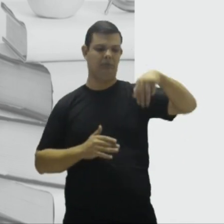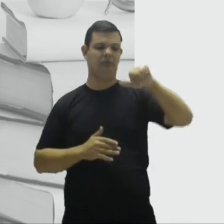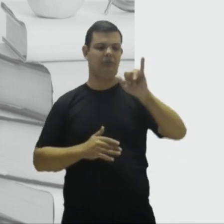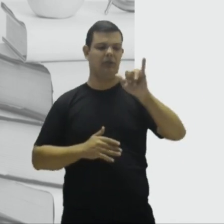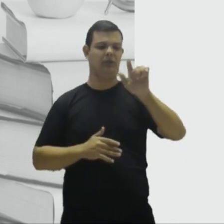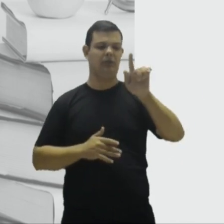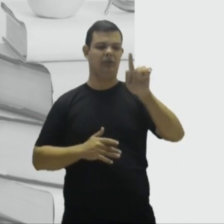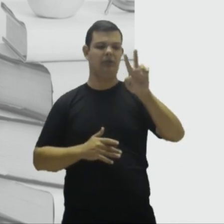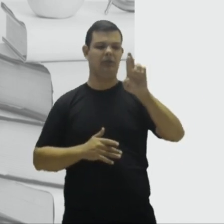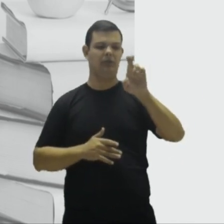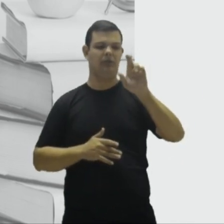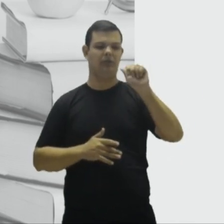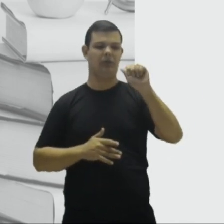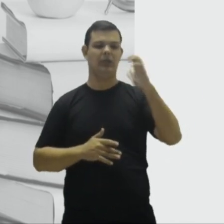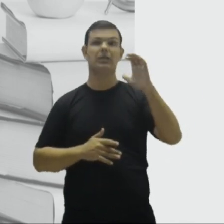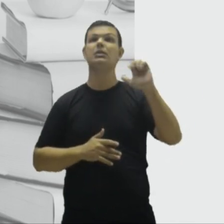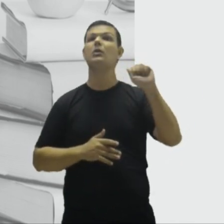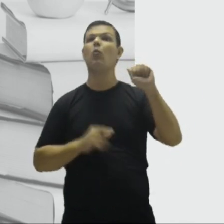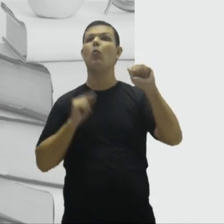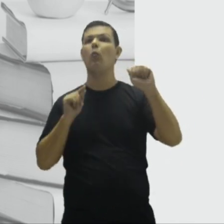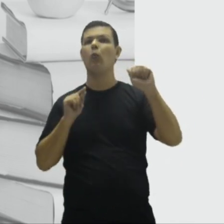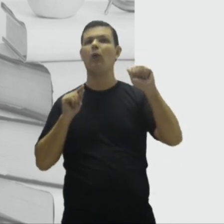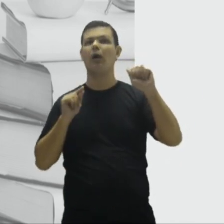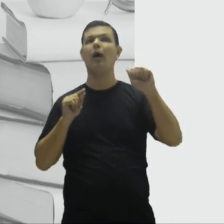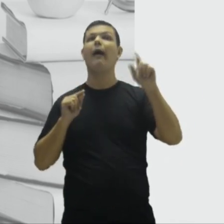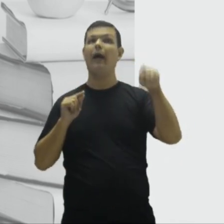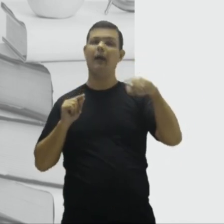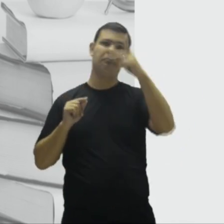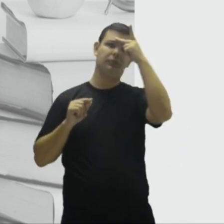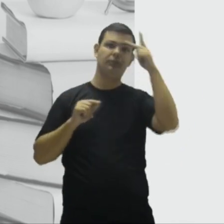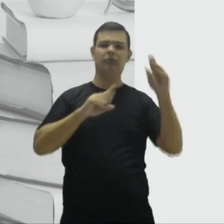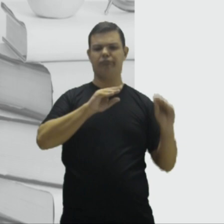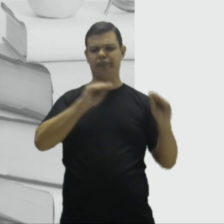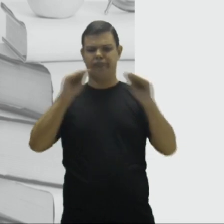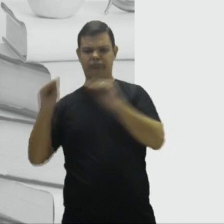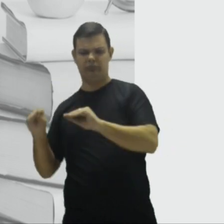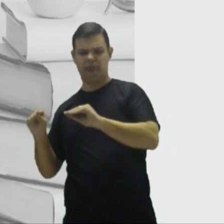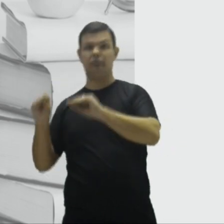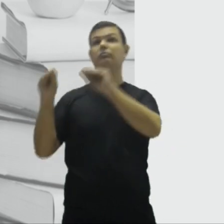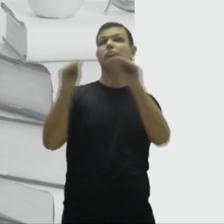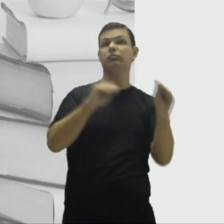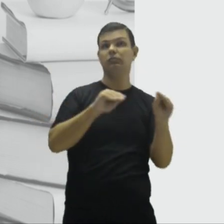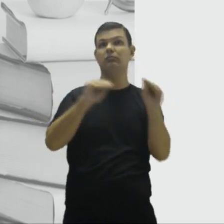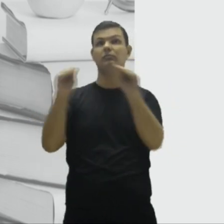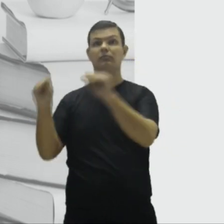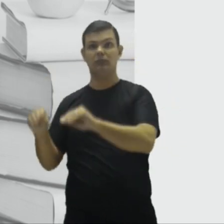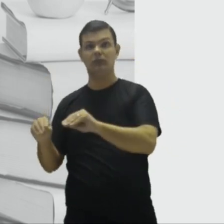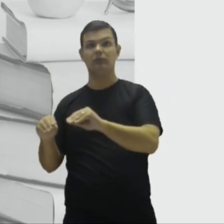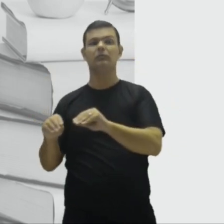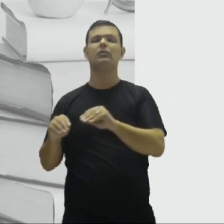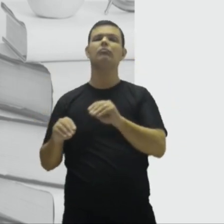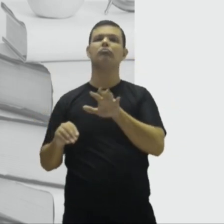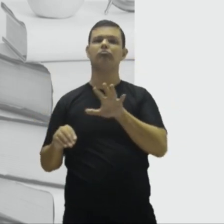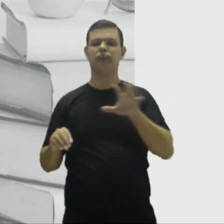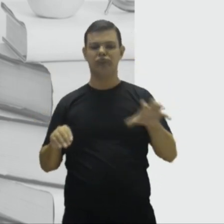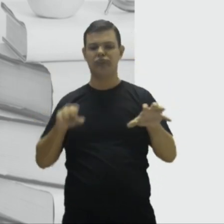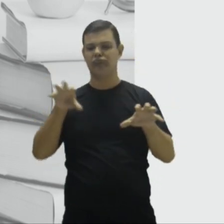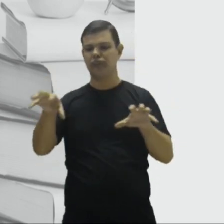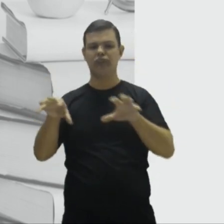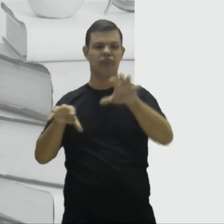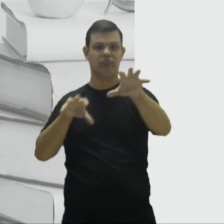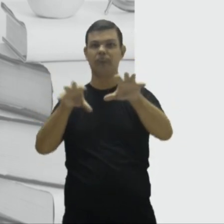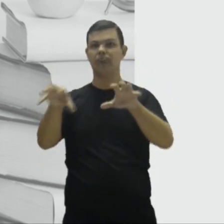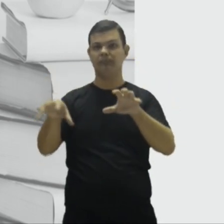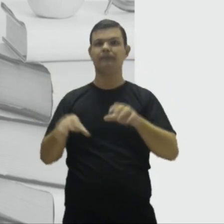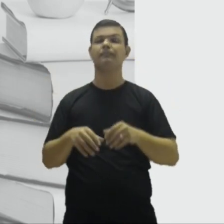que é migração? É o deslocamento de pessoas de uma região para outra, ou seja, quando você muda de um local para o outro.